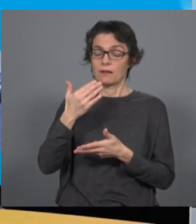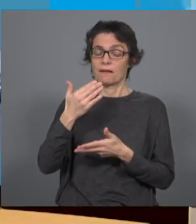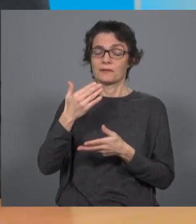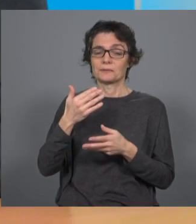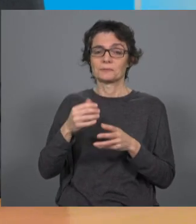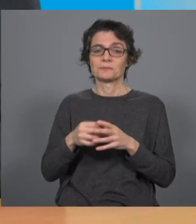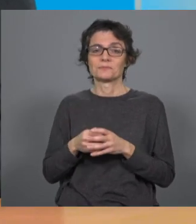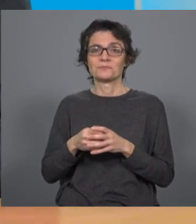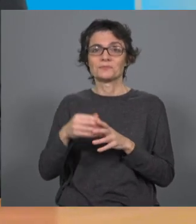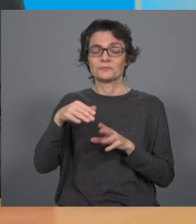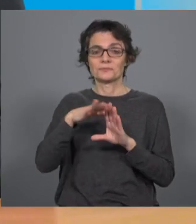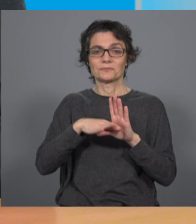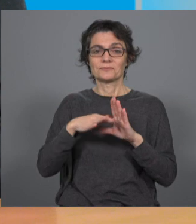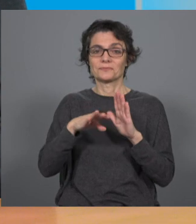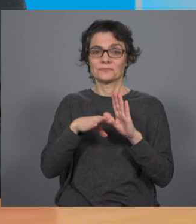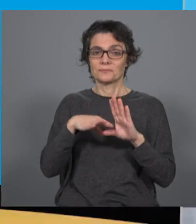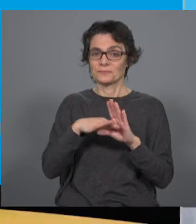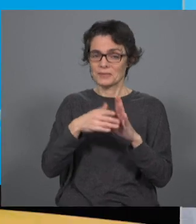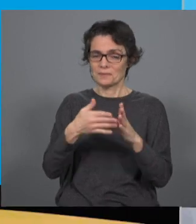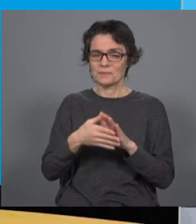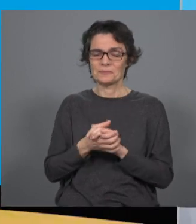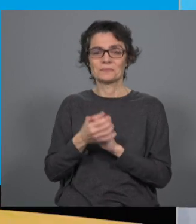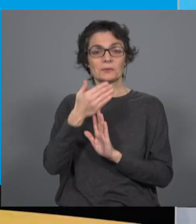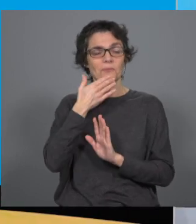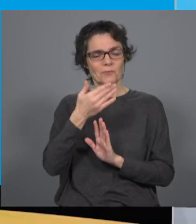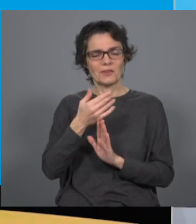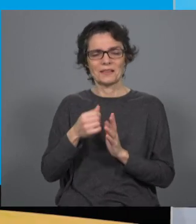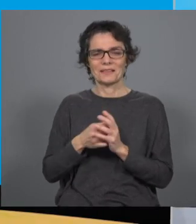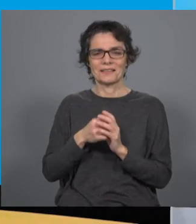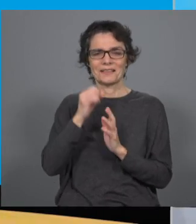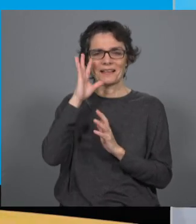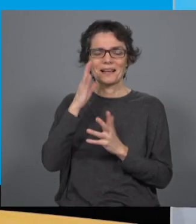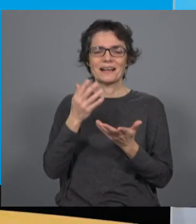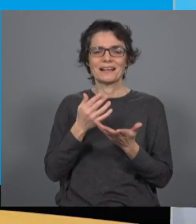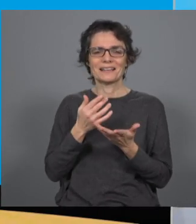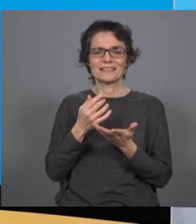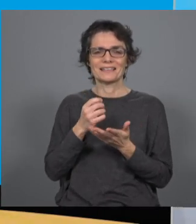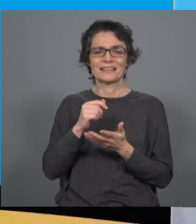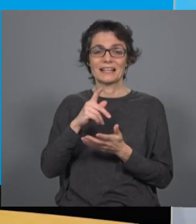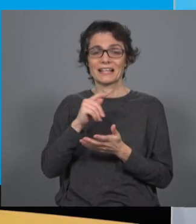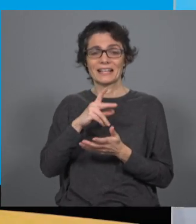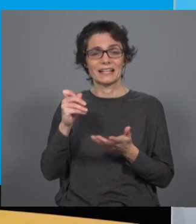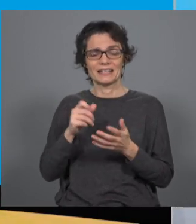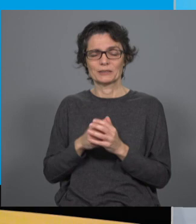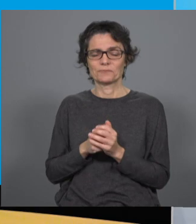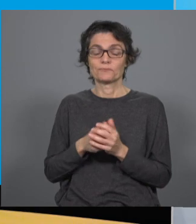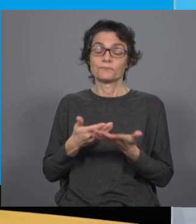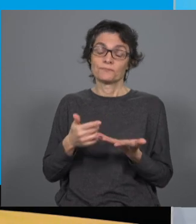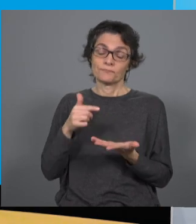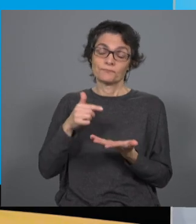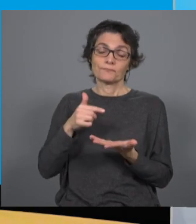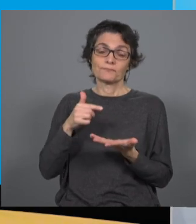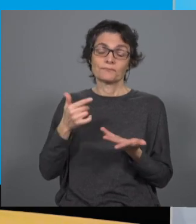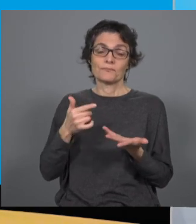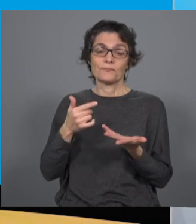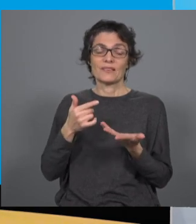mais connosco. Boa tarde, Henrique. É uma véspera de carnaval estranha, esta, como referia há